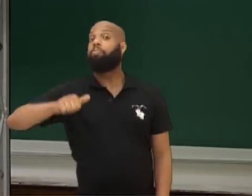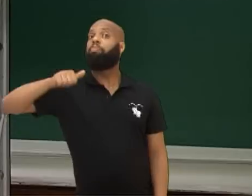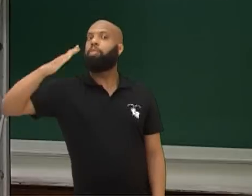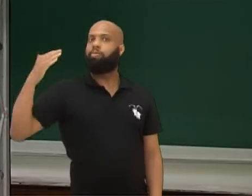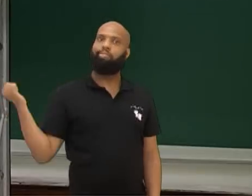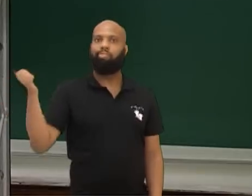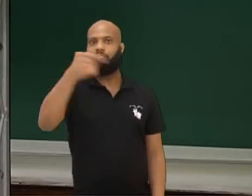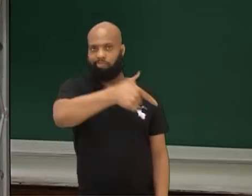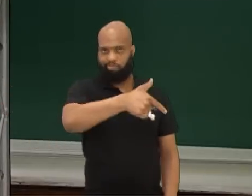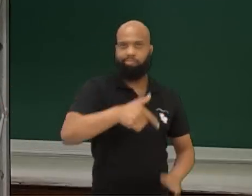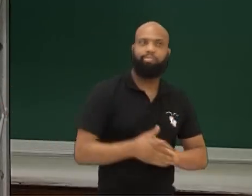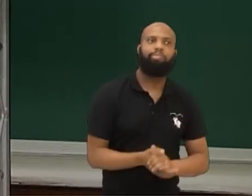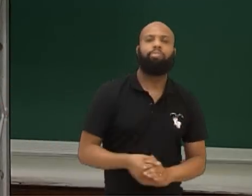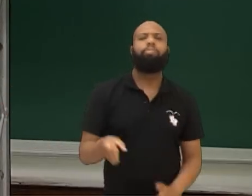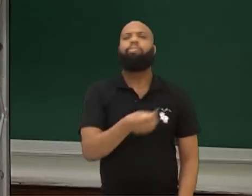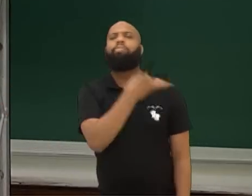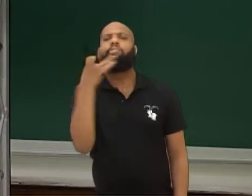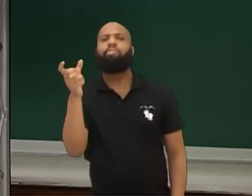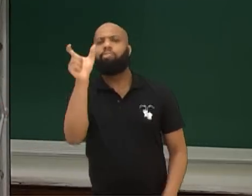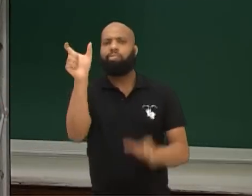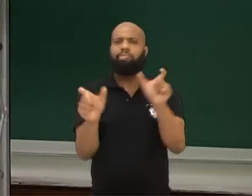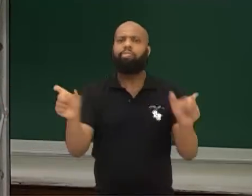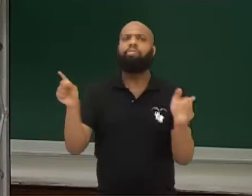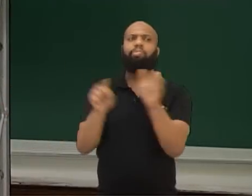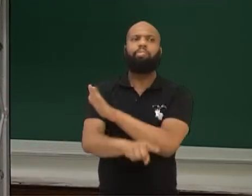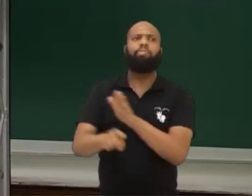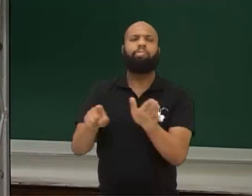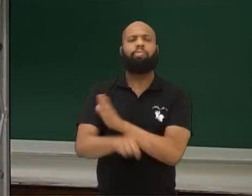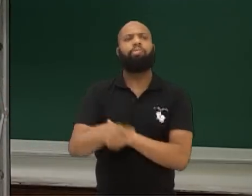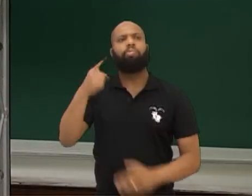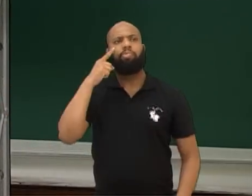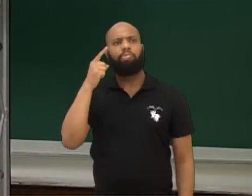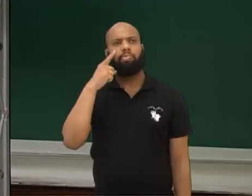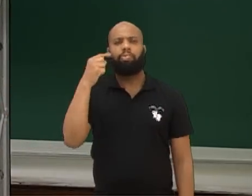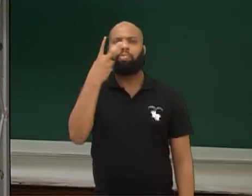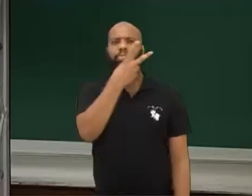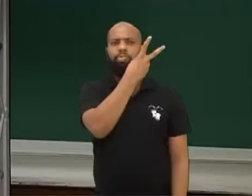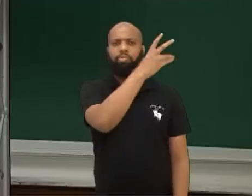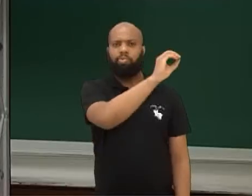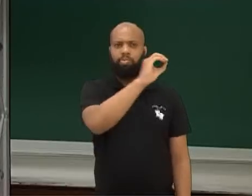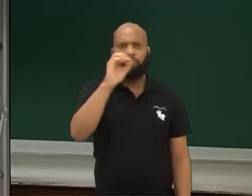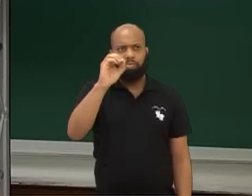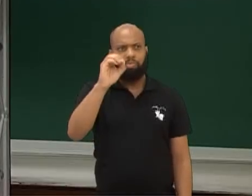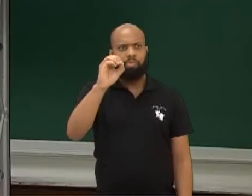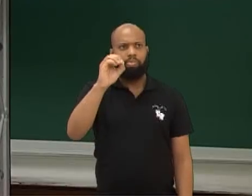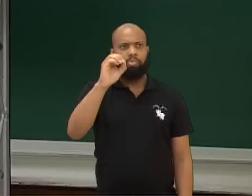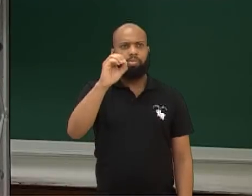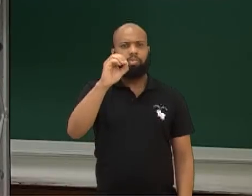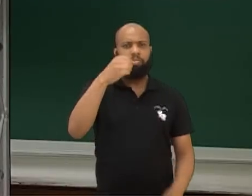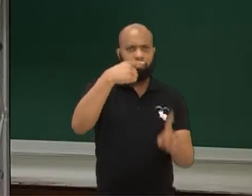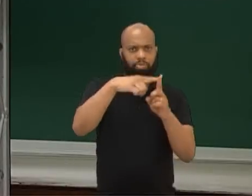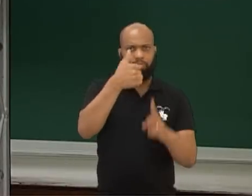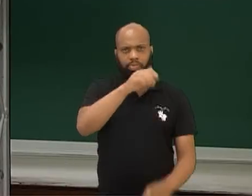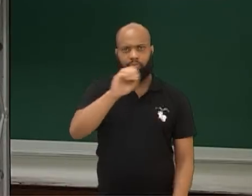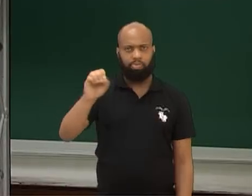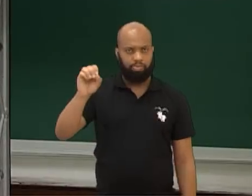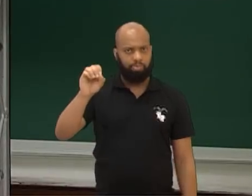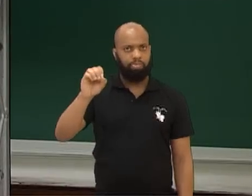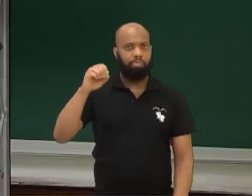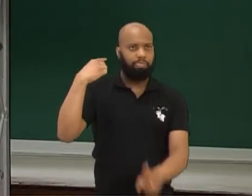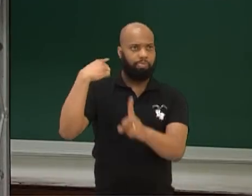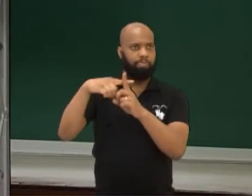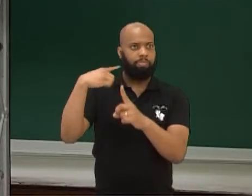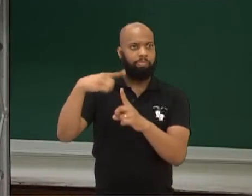tá? Quantas pessoas será que foram entrevistadas? Vamos ver. 200, com 100, 300,